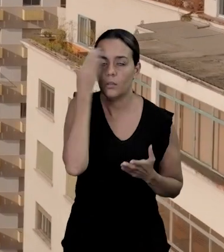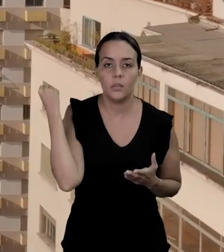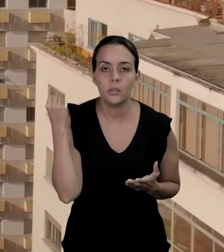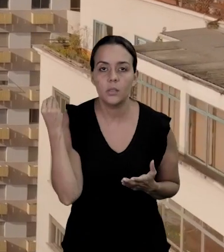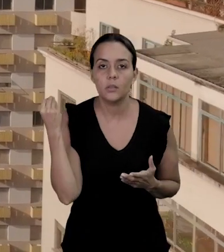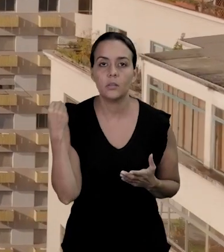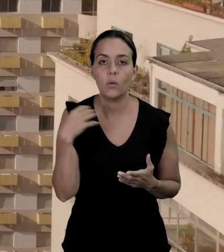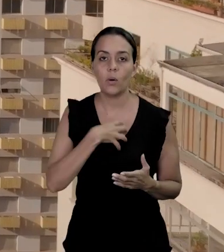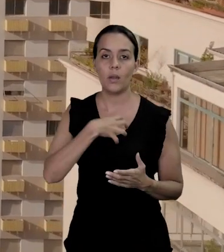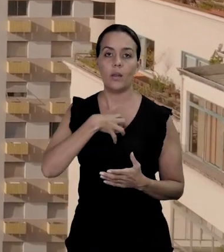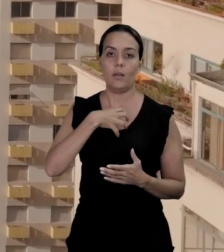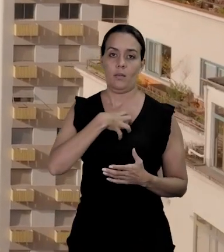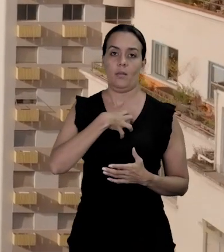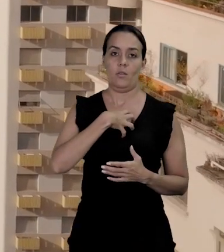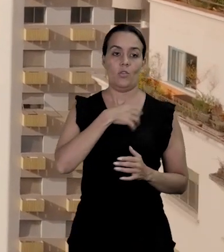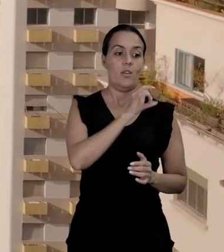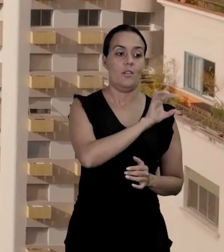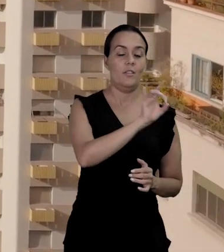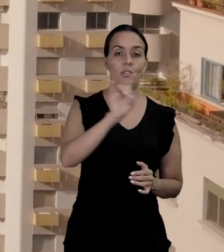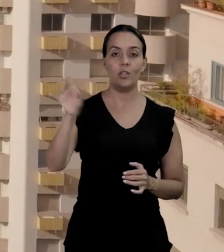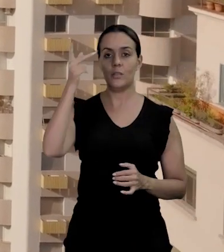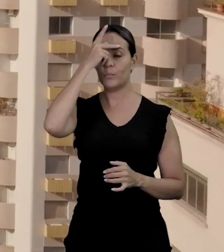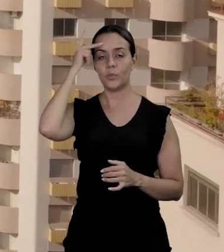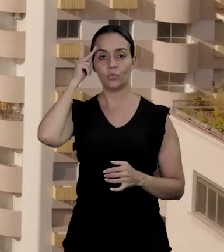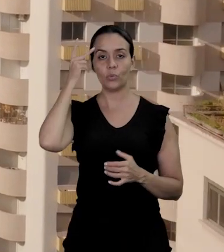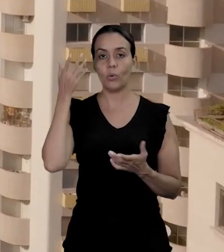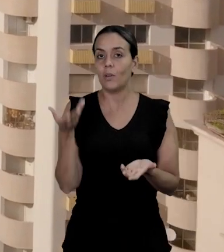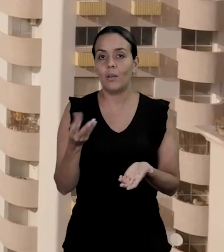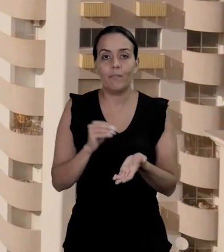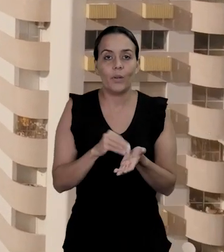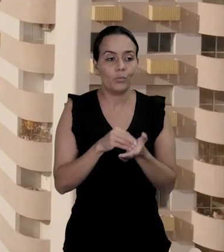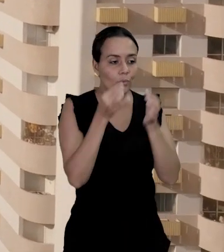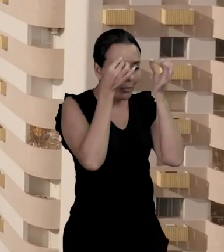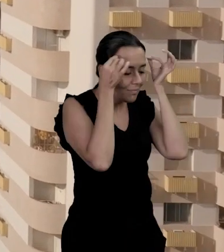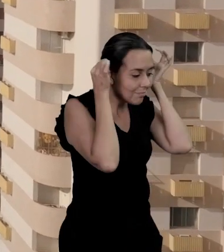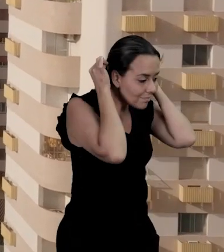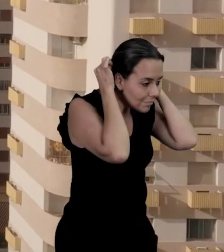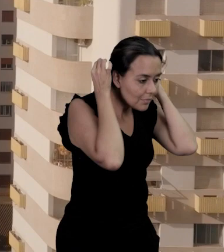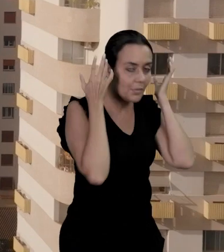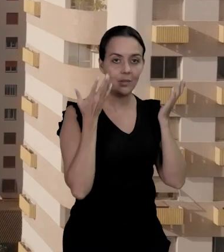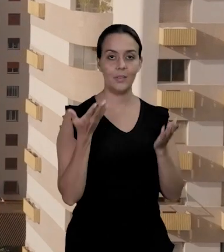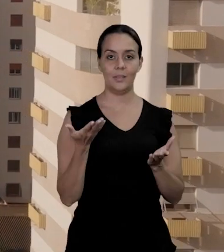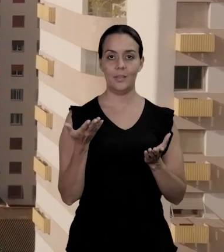nuances que a gente não viveu. Não né? viveu. Que as diferentes culturas não viveram. Né?